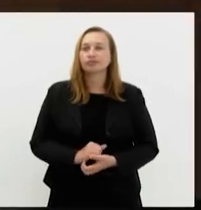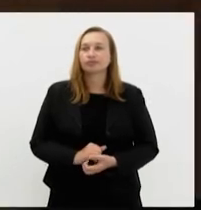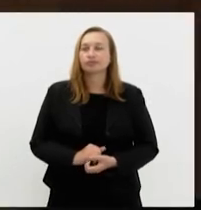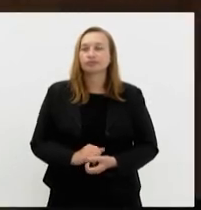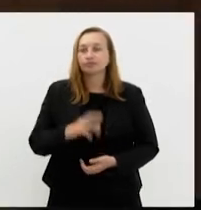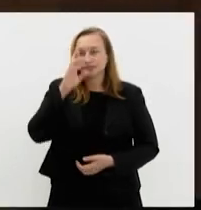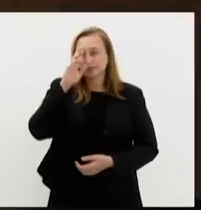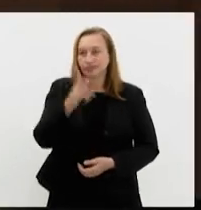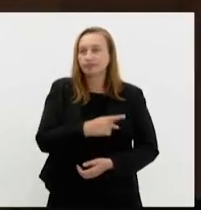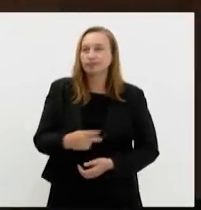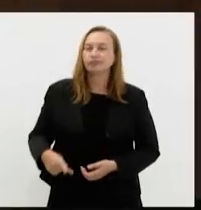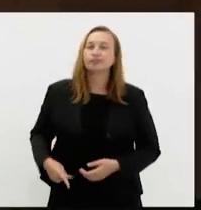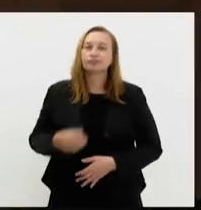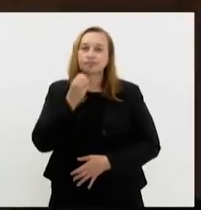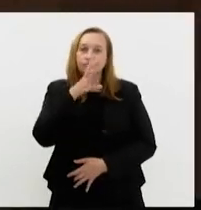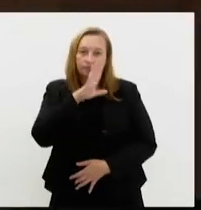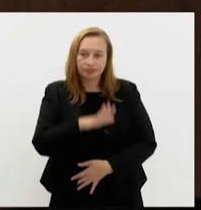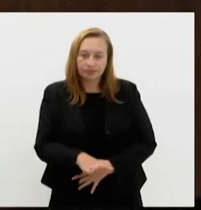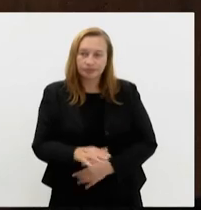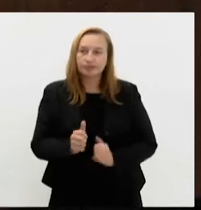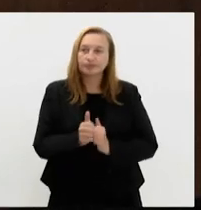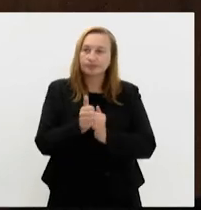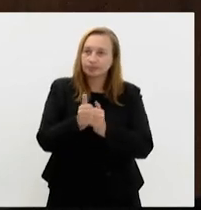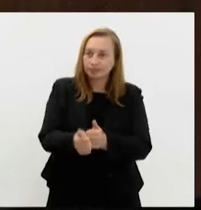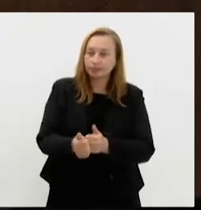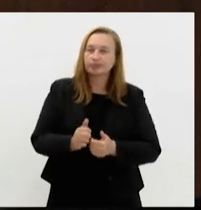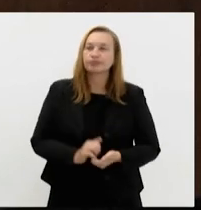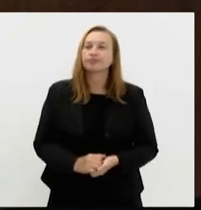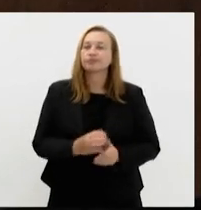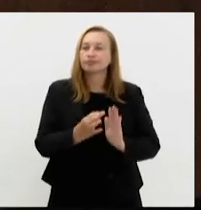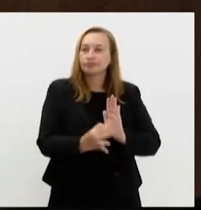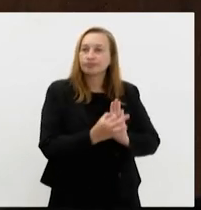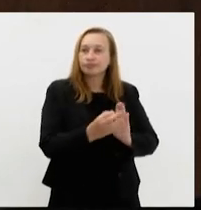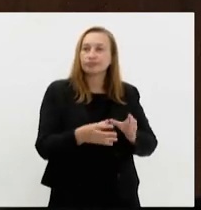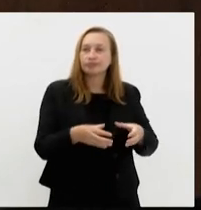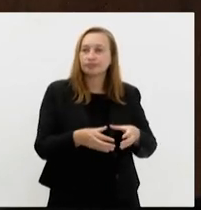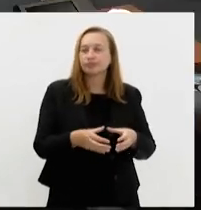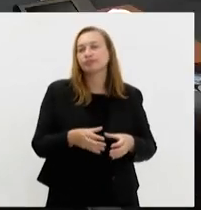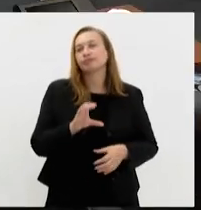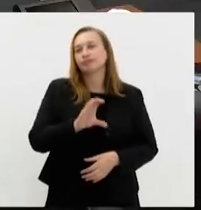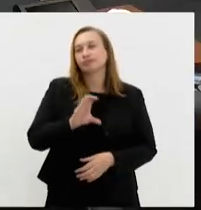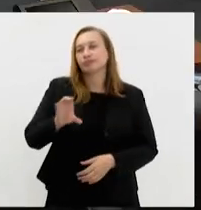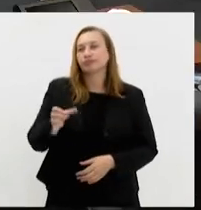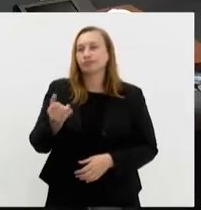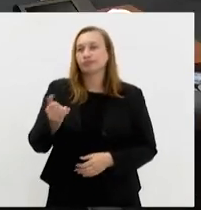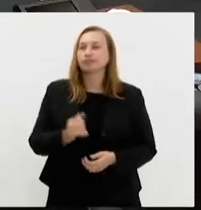Senhora presidente, boa tarde. Acompanho parecer da CCJ.